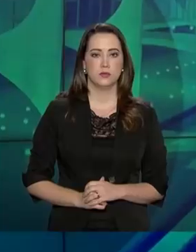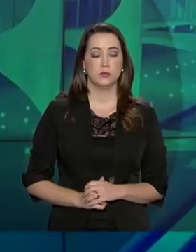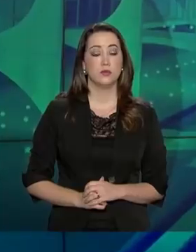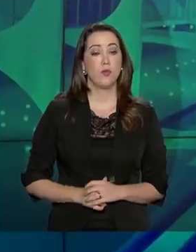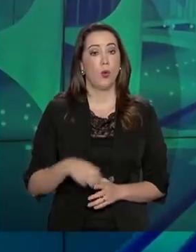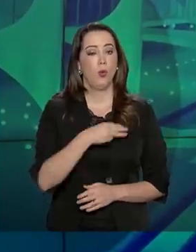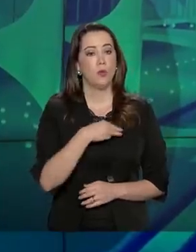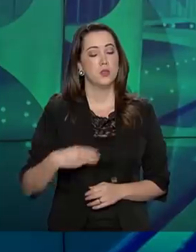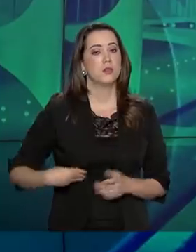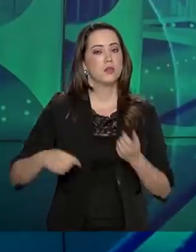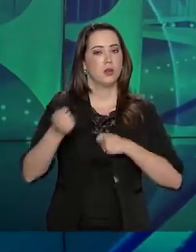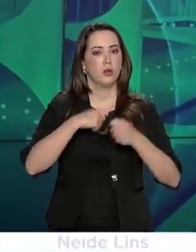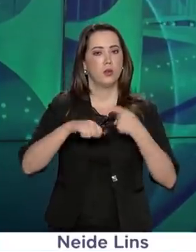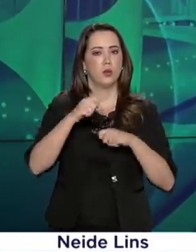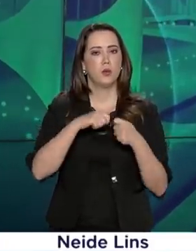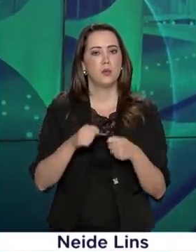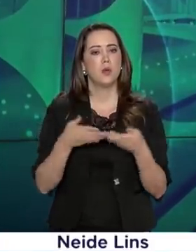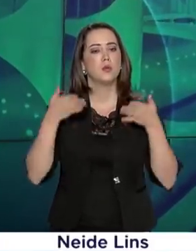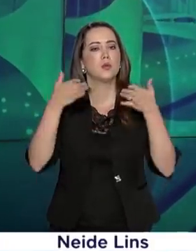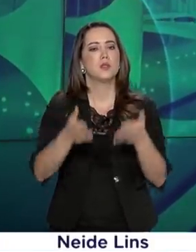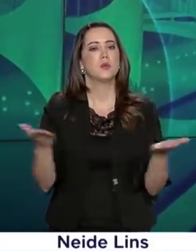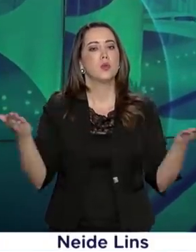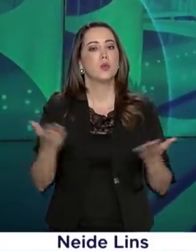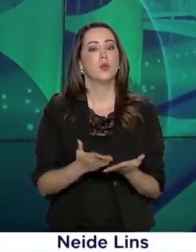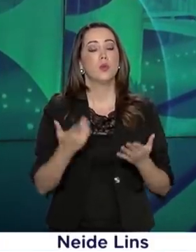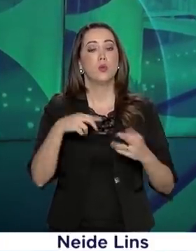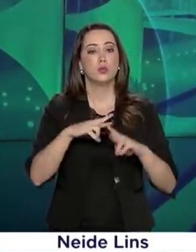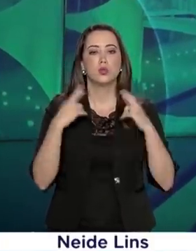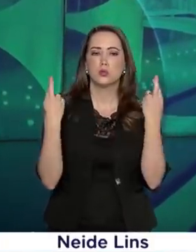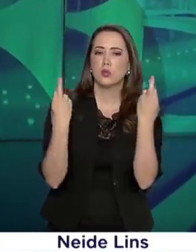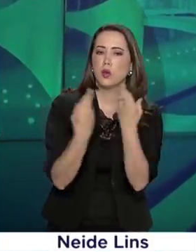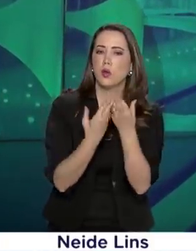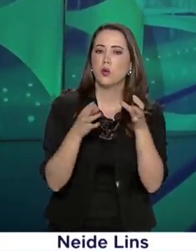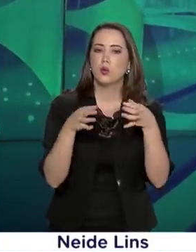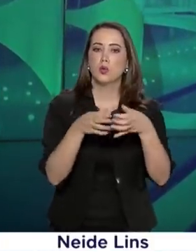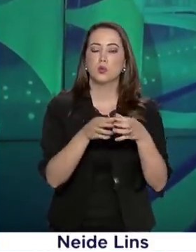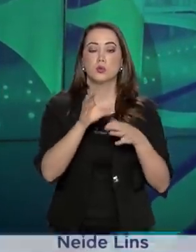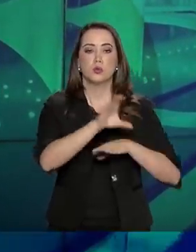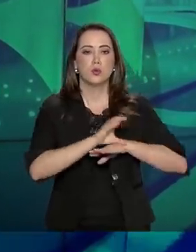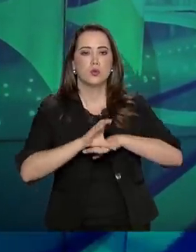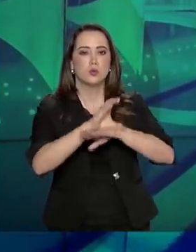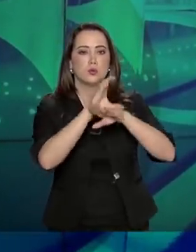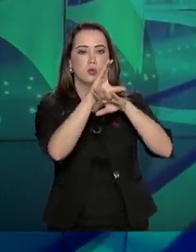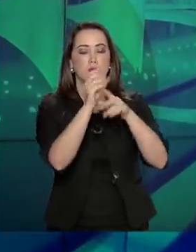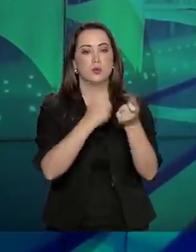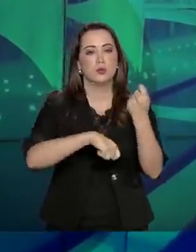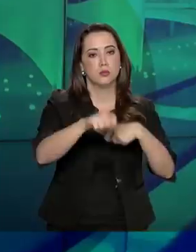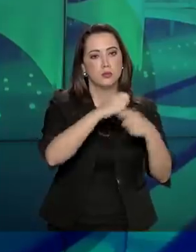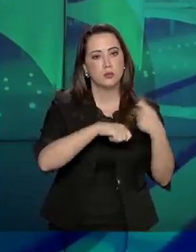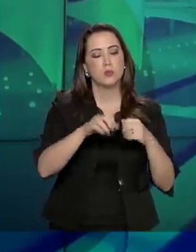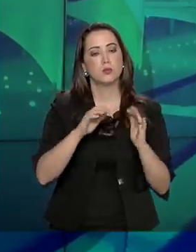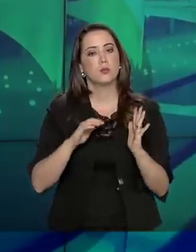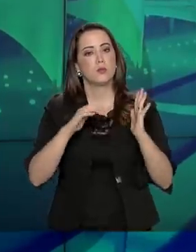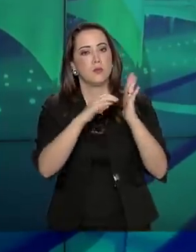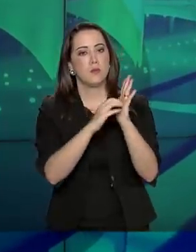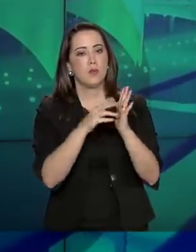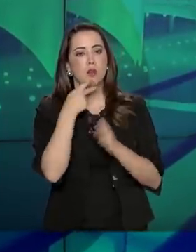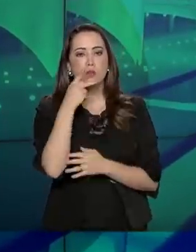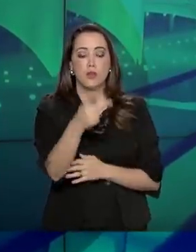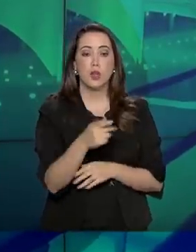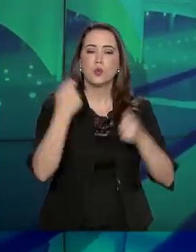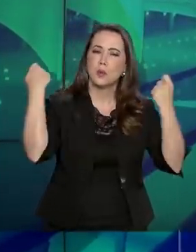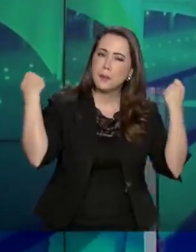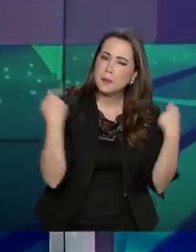O ministro da Economia, Paulo Guedes, participou hoje de audiência pública na Comissão de Assuntos Econômicos do Senado Federal. Ele falou